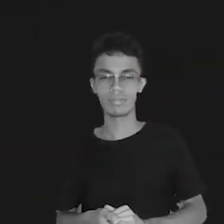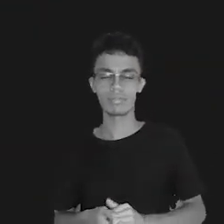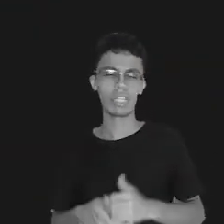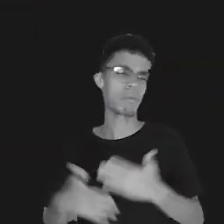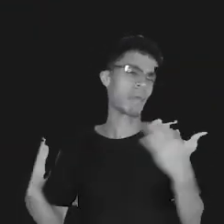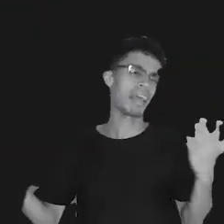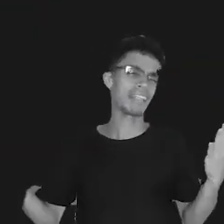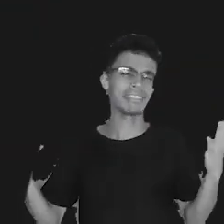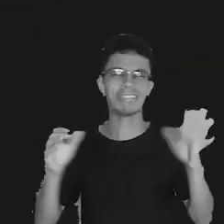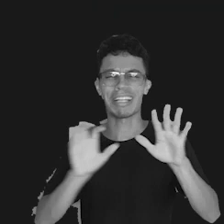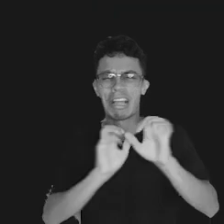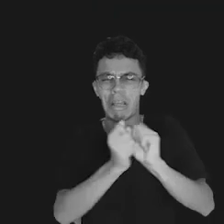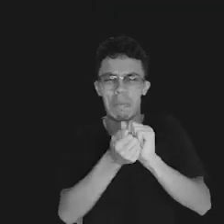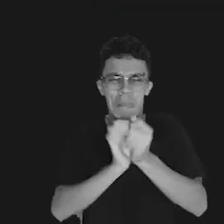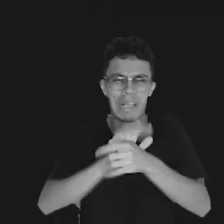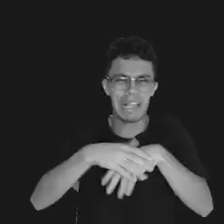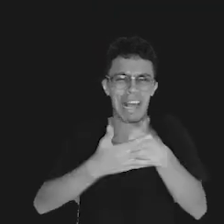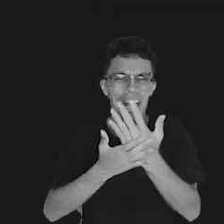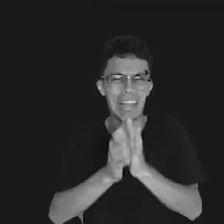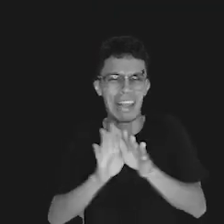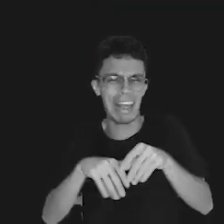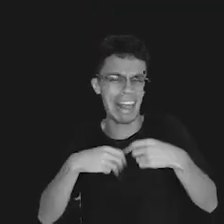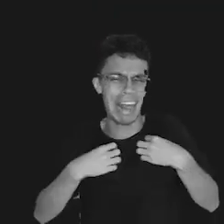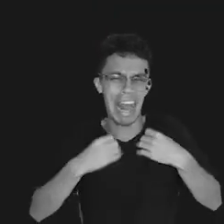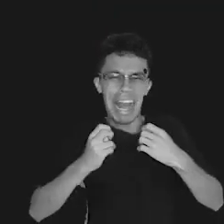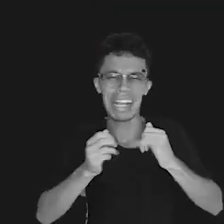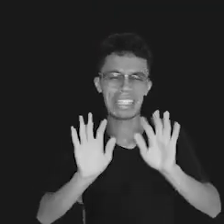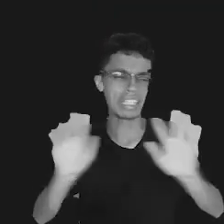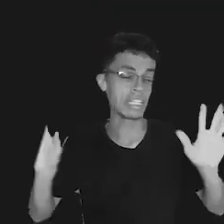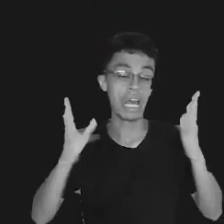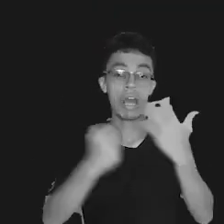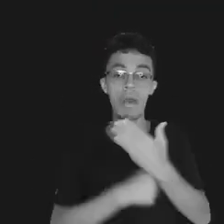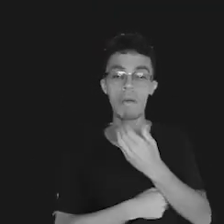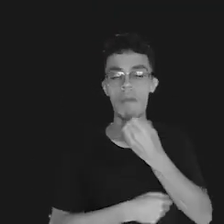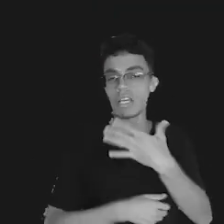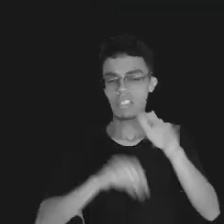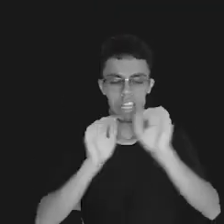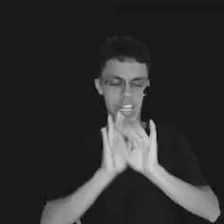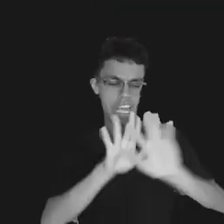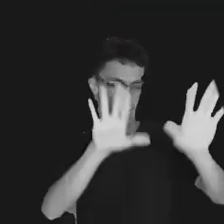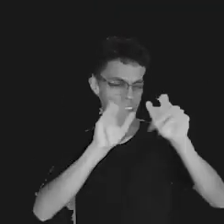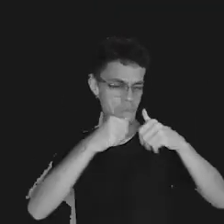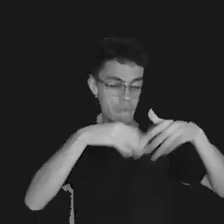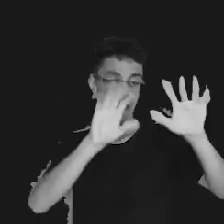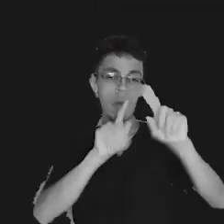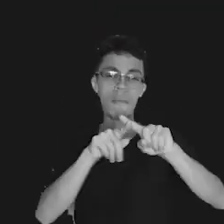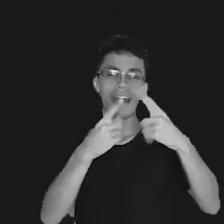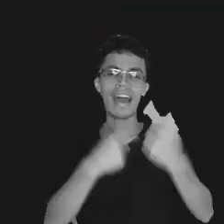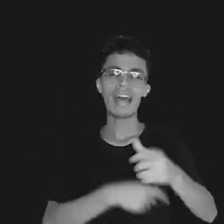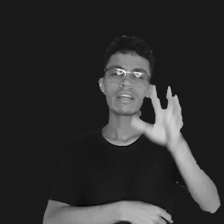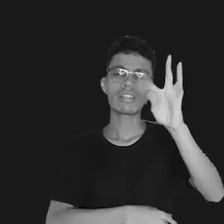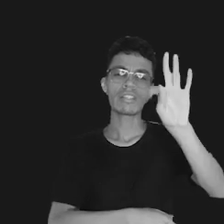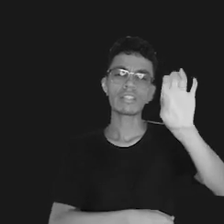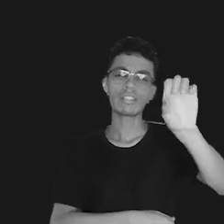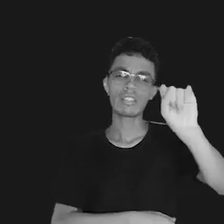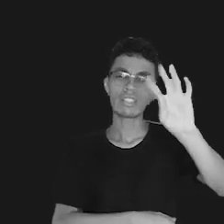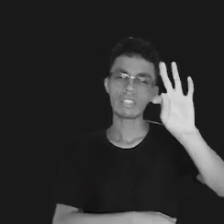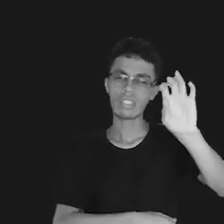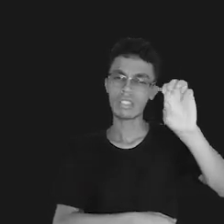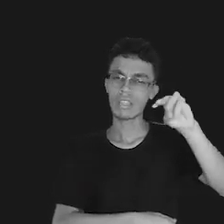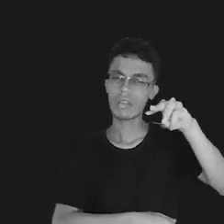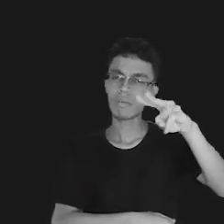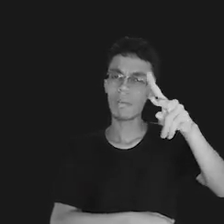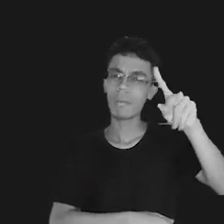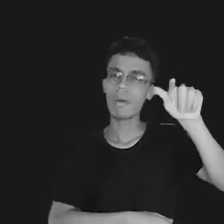Mas amassaram tudo, veja, lamentável. Ainda bem que saíram. Mas a testemunha é sempre assim. Quando não